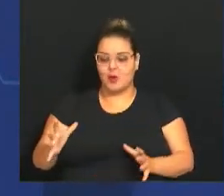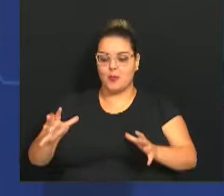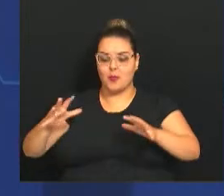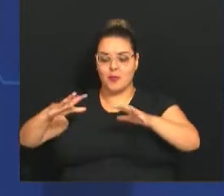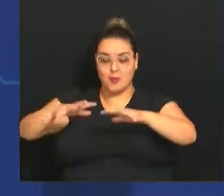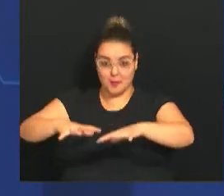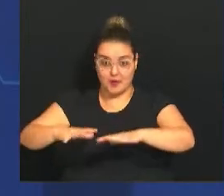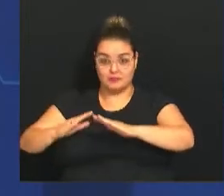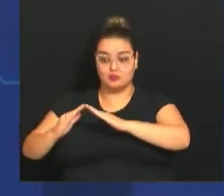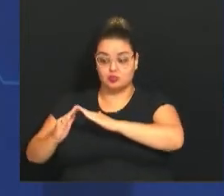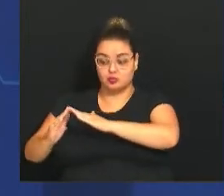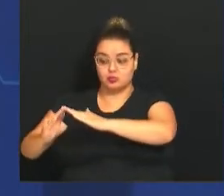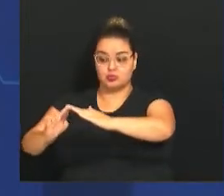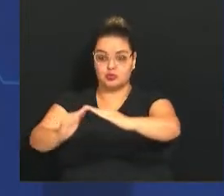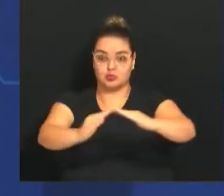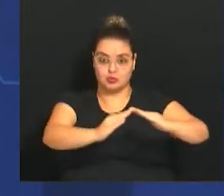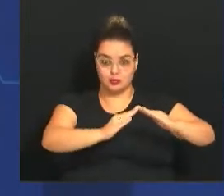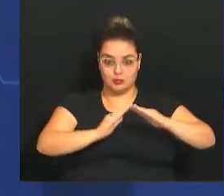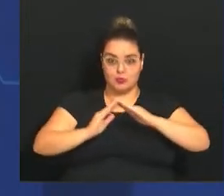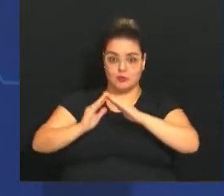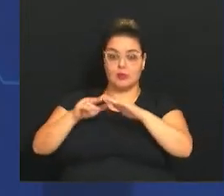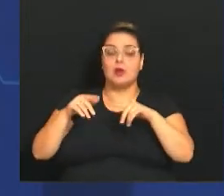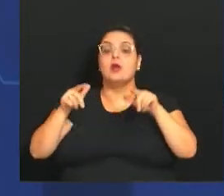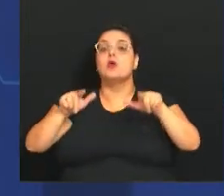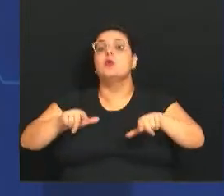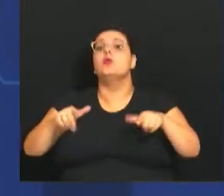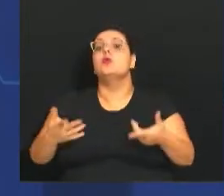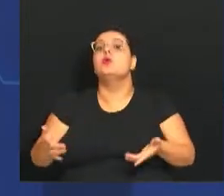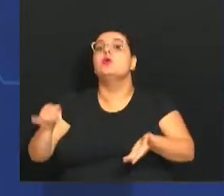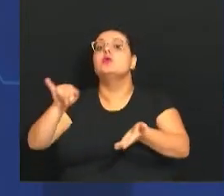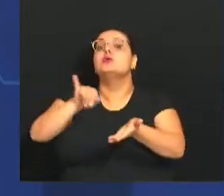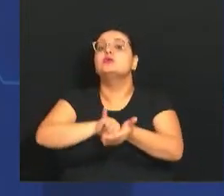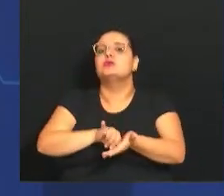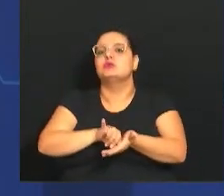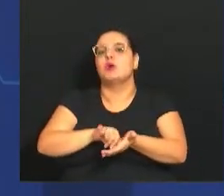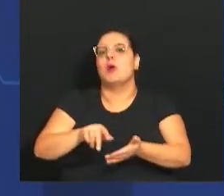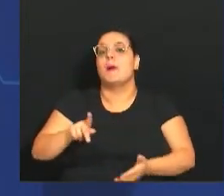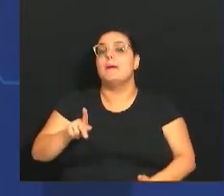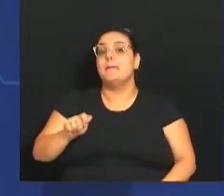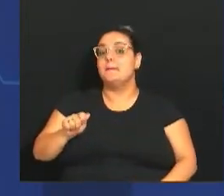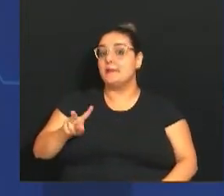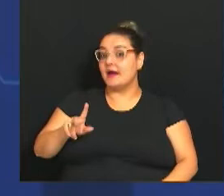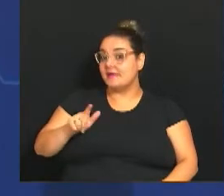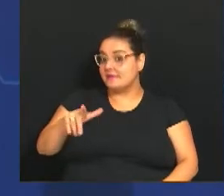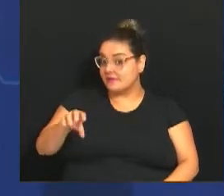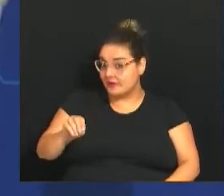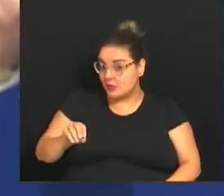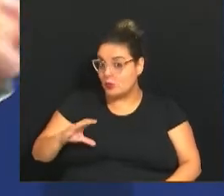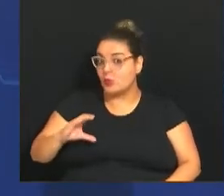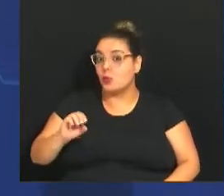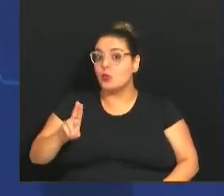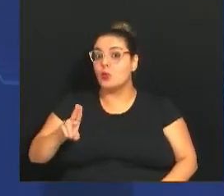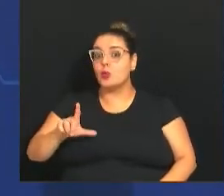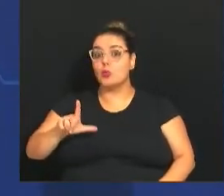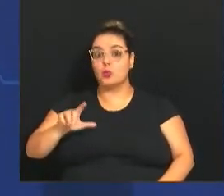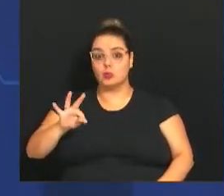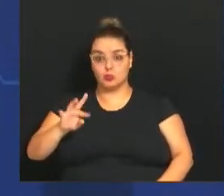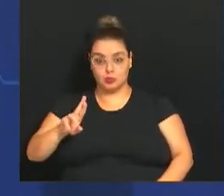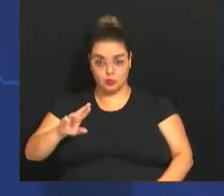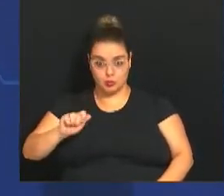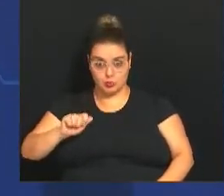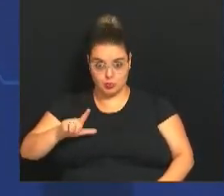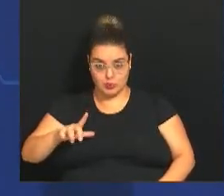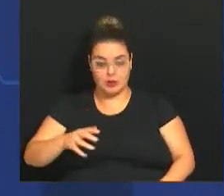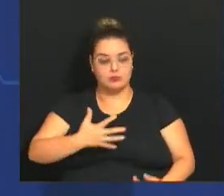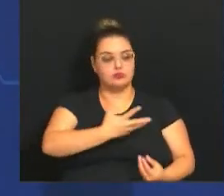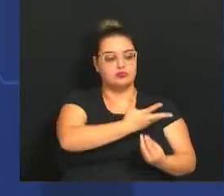no distrito e onde está a sede do Instituto Pavão Cultural, um espaço dedicado a exposições e